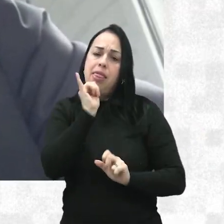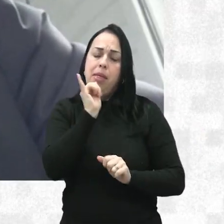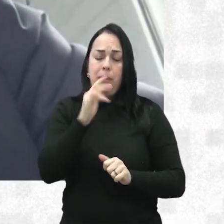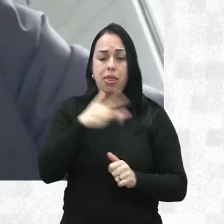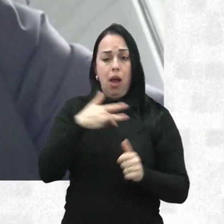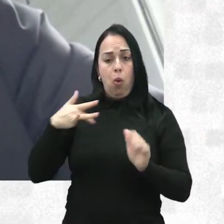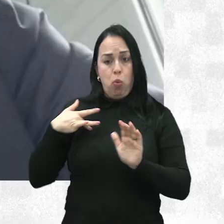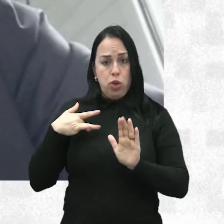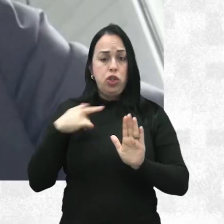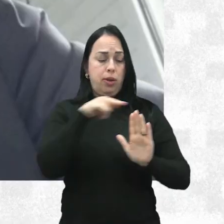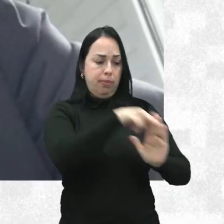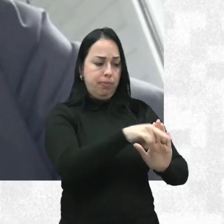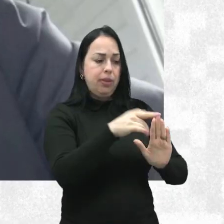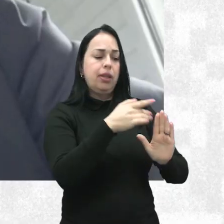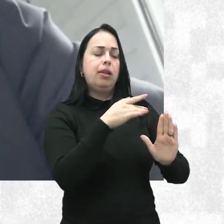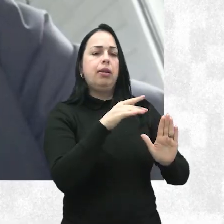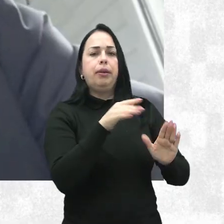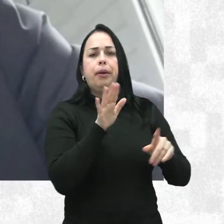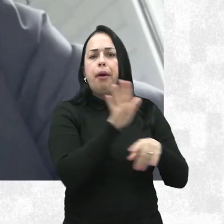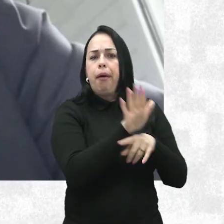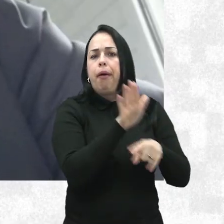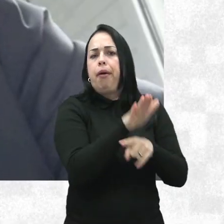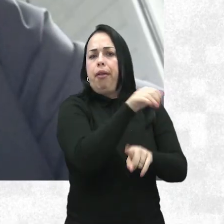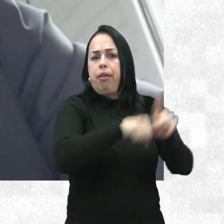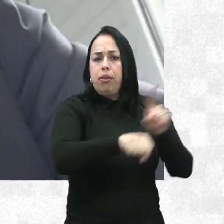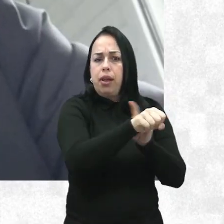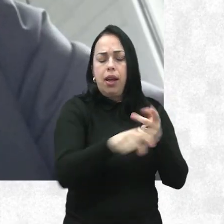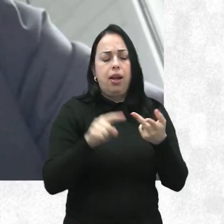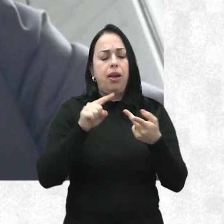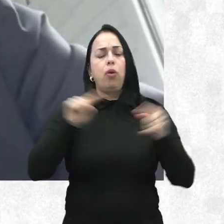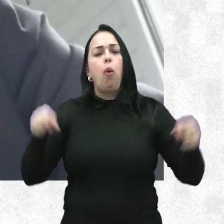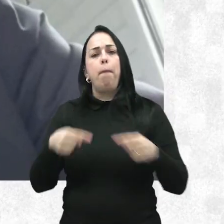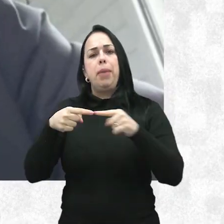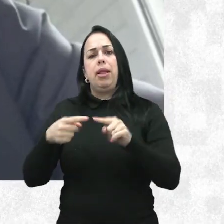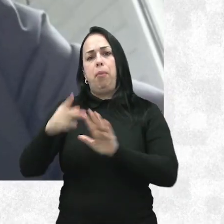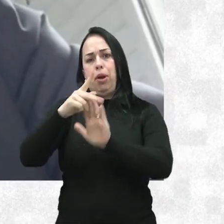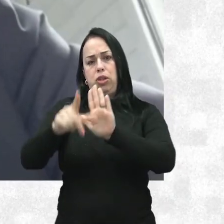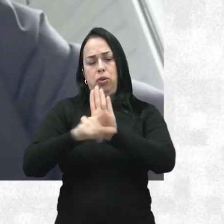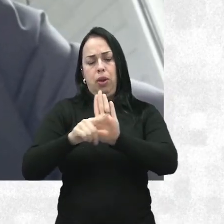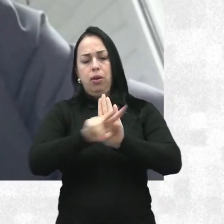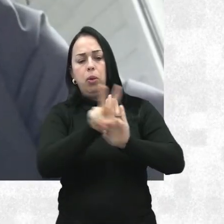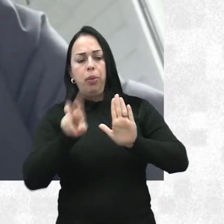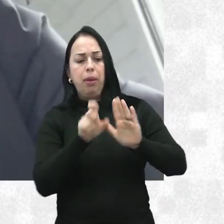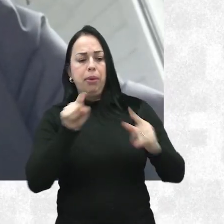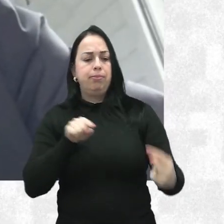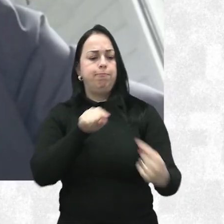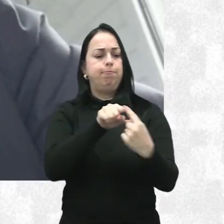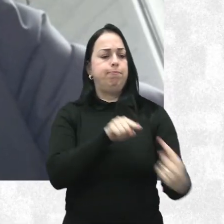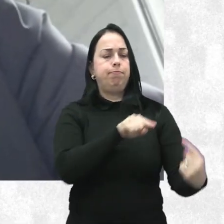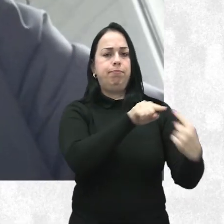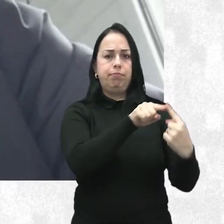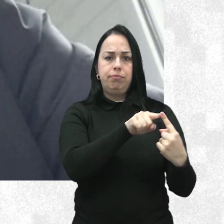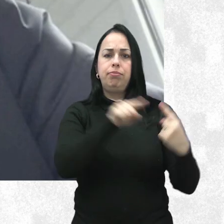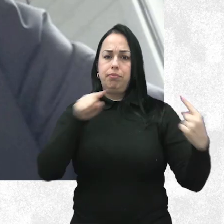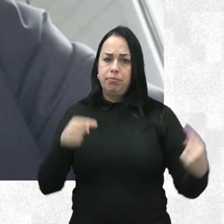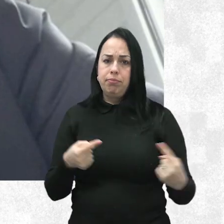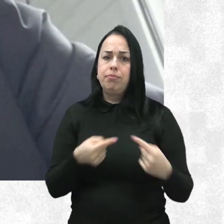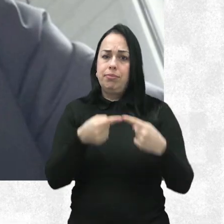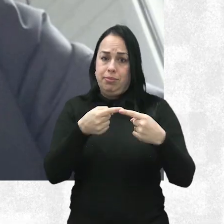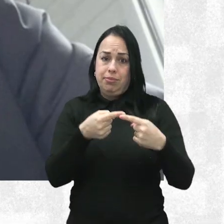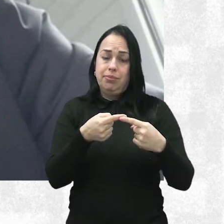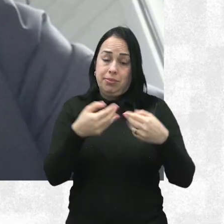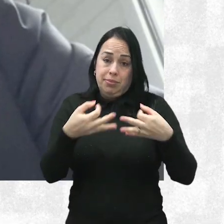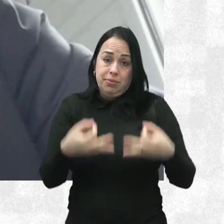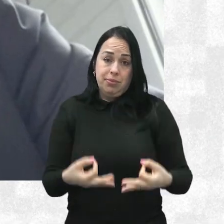assunto. Saúde, promoção social, cultura, educação, economia, enfim. Algum